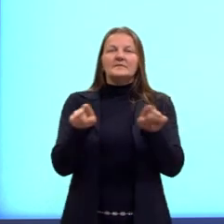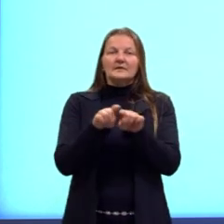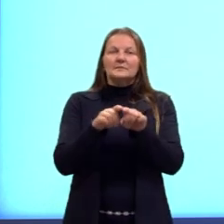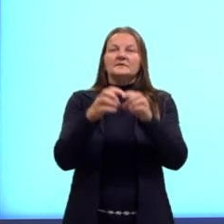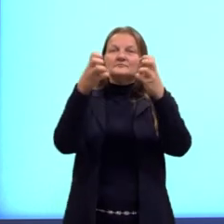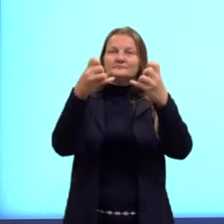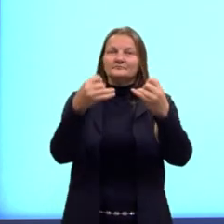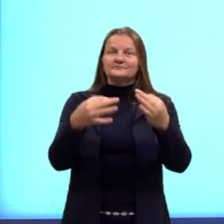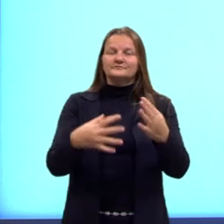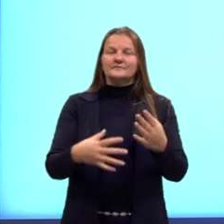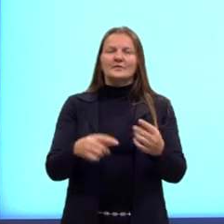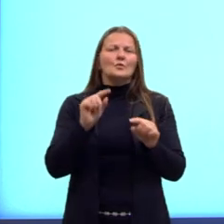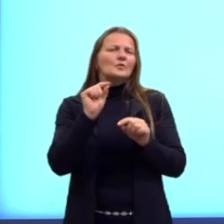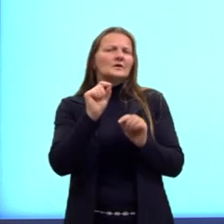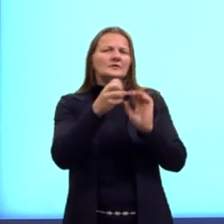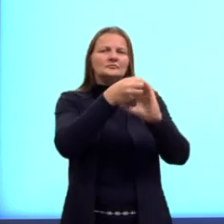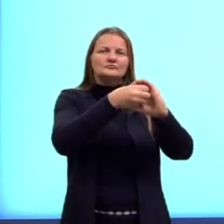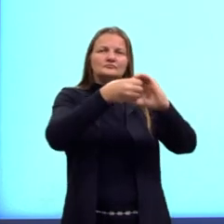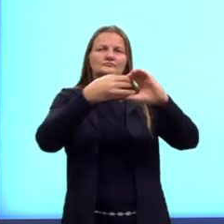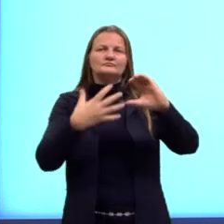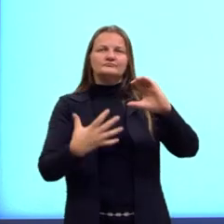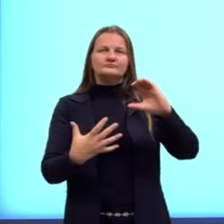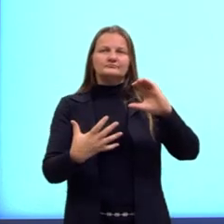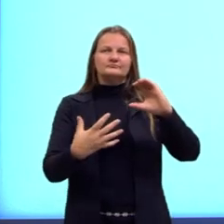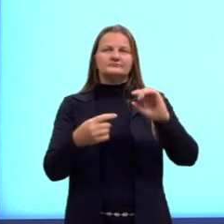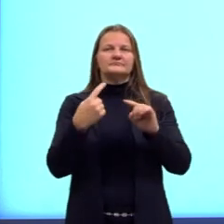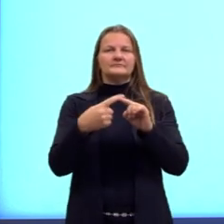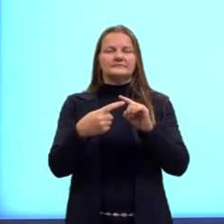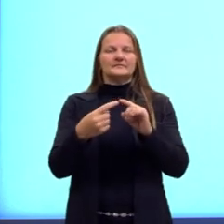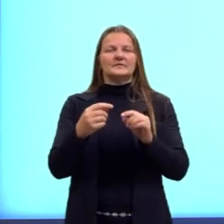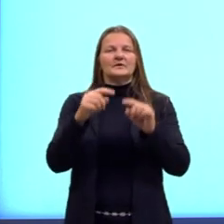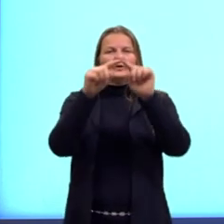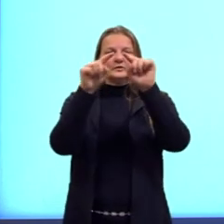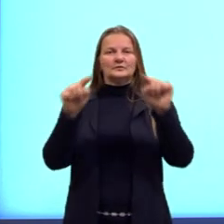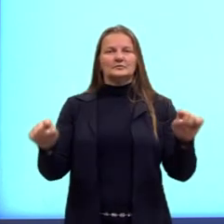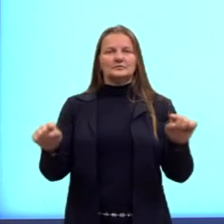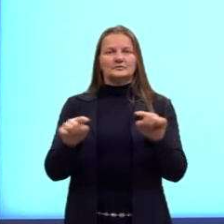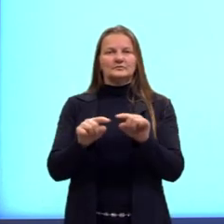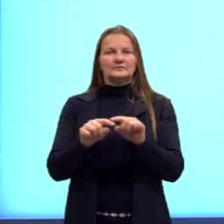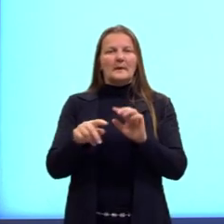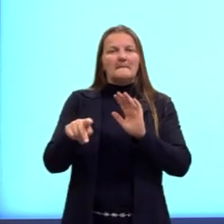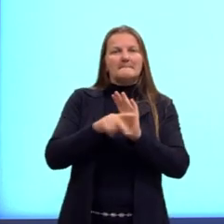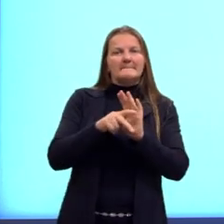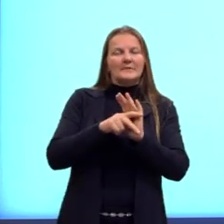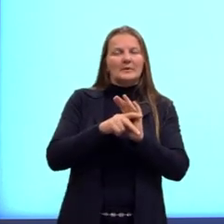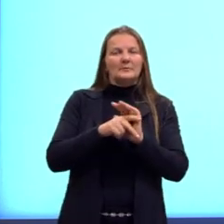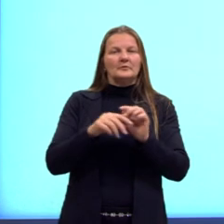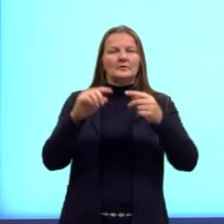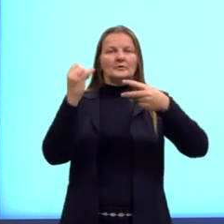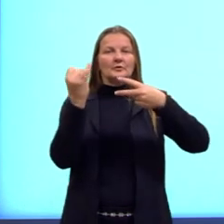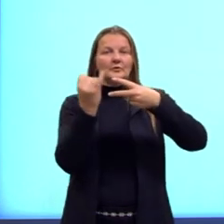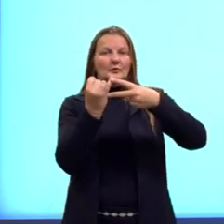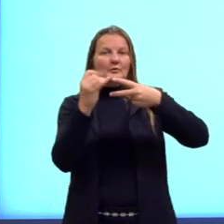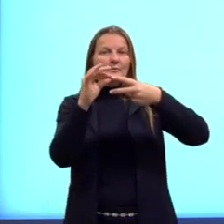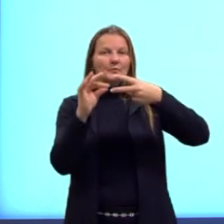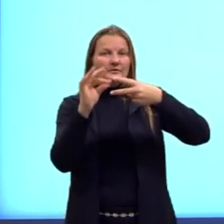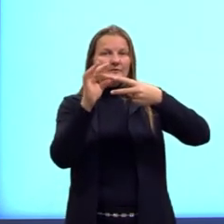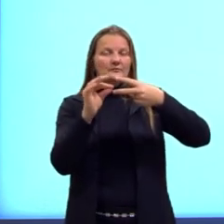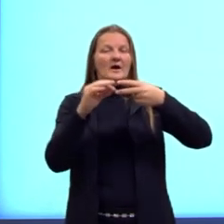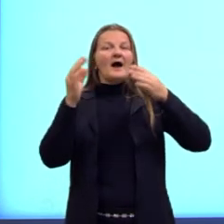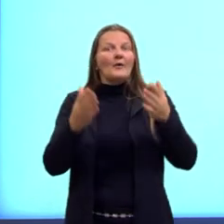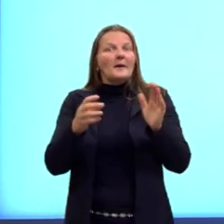para vocês então os elementos de um triângulo Assim como nós vimos né todos os elementos de um polígono Aqui nós